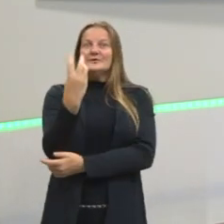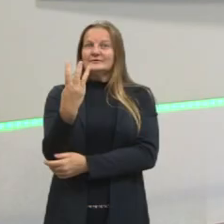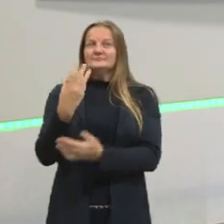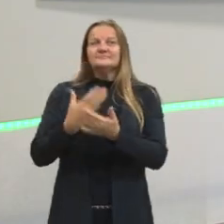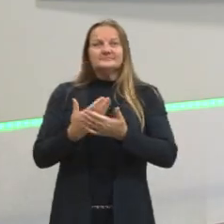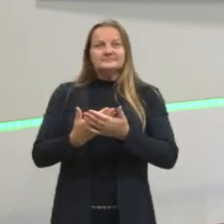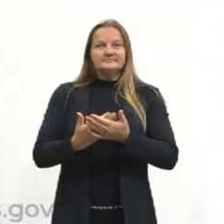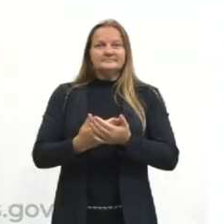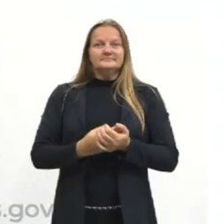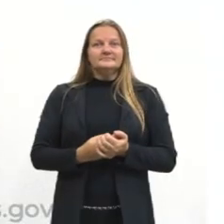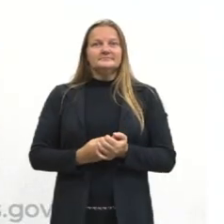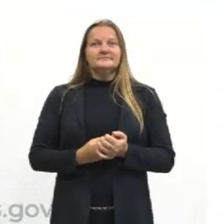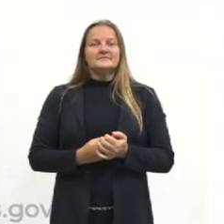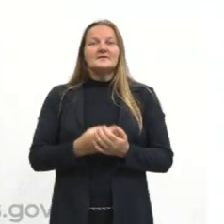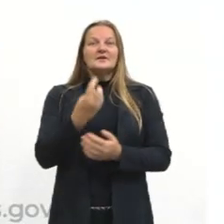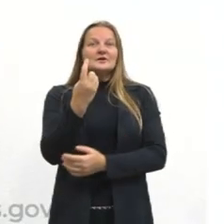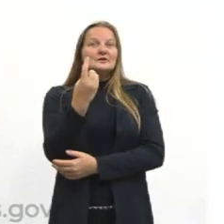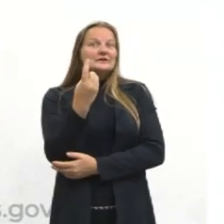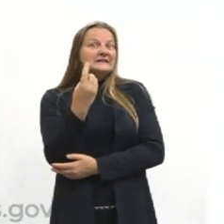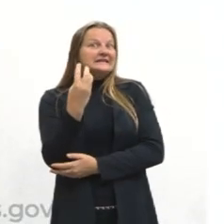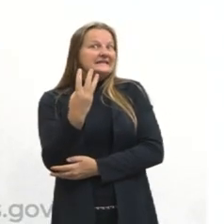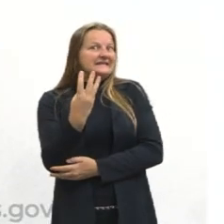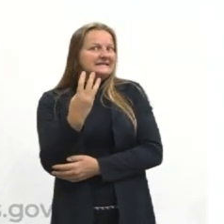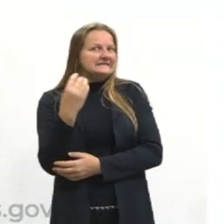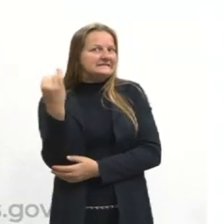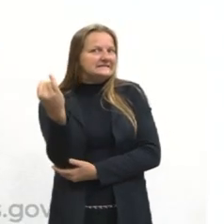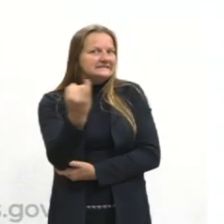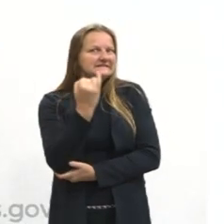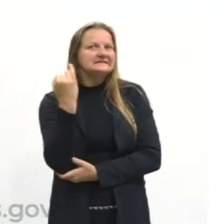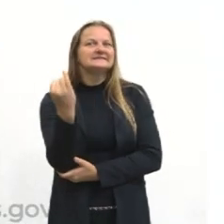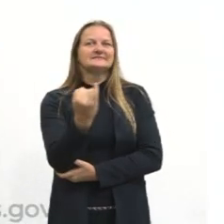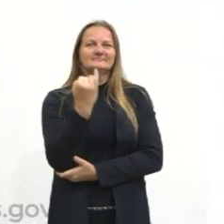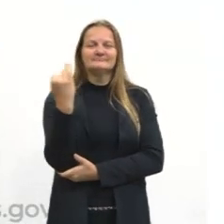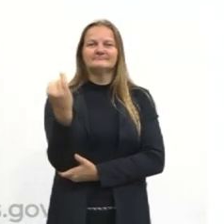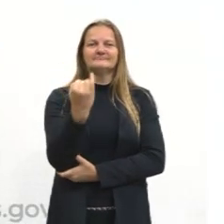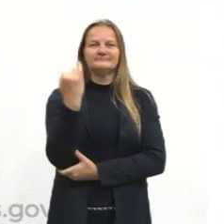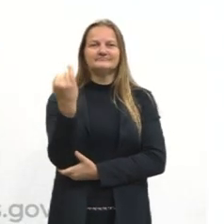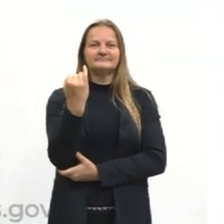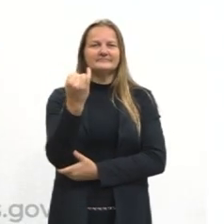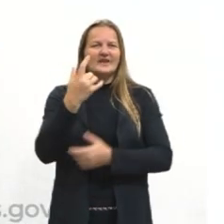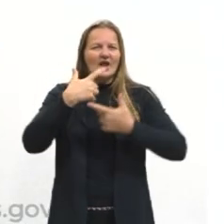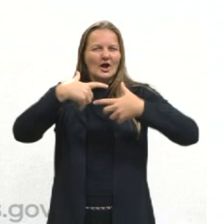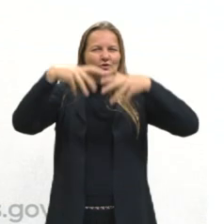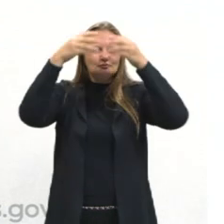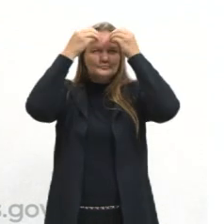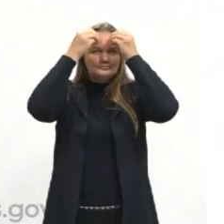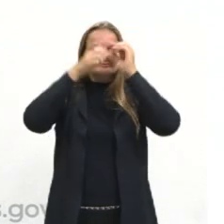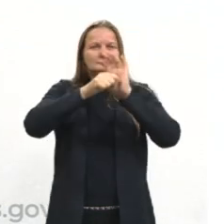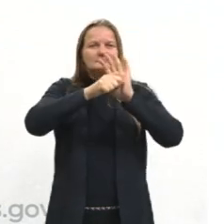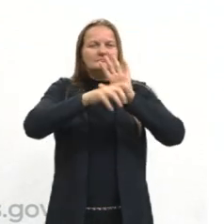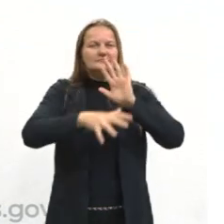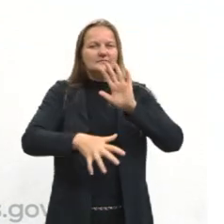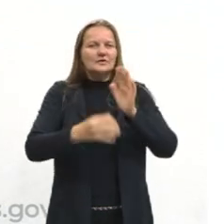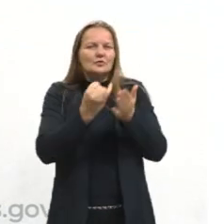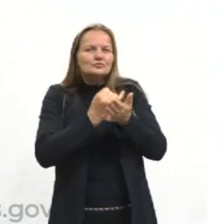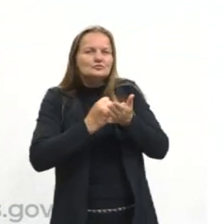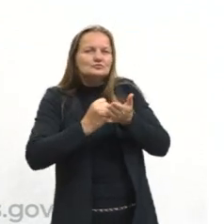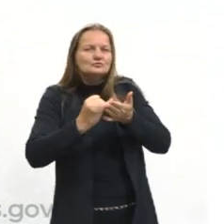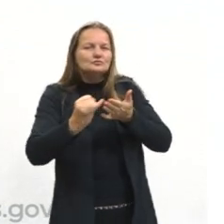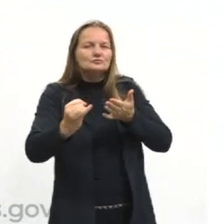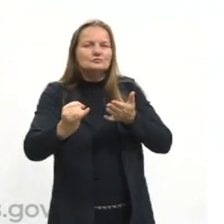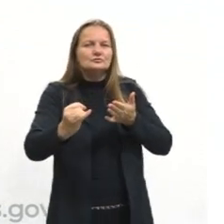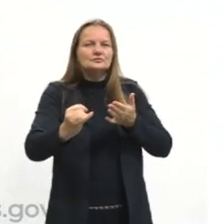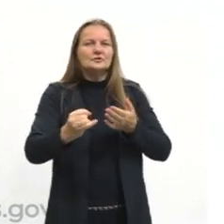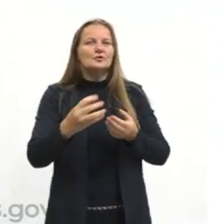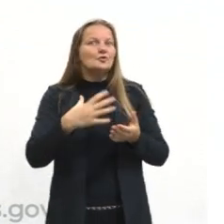décima terceira aula aula 13 uma aula importantíssima porque ela vai trazer o início das